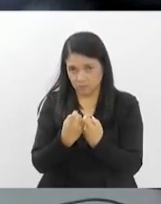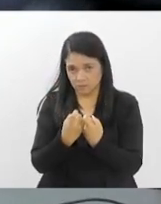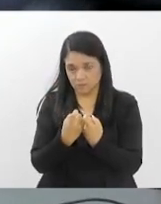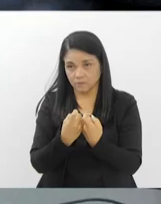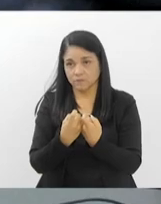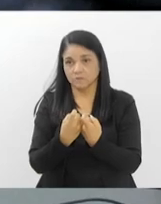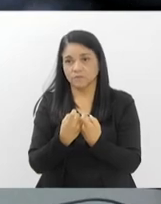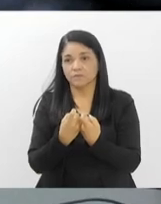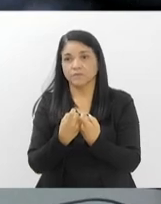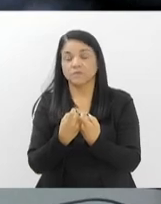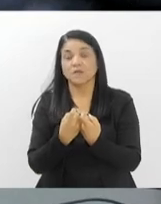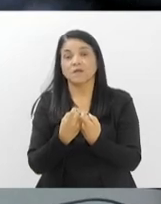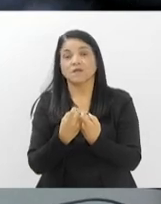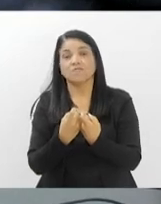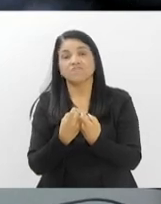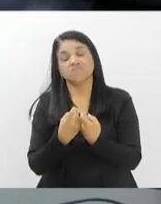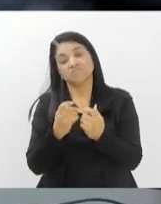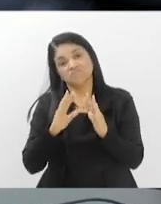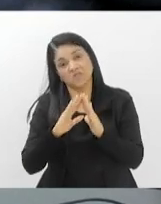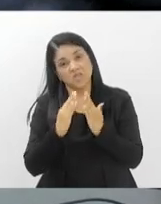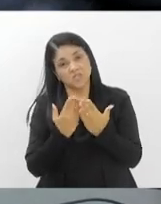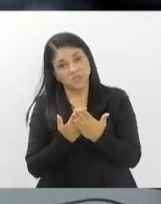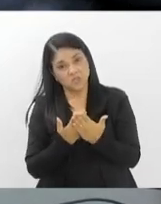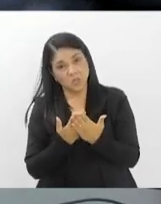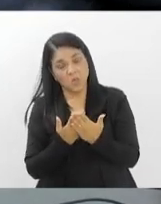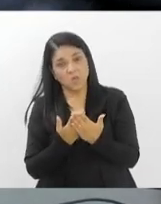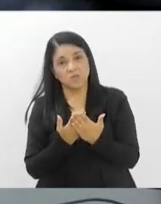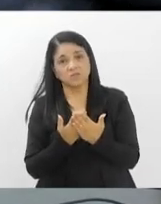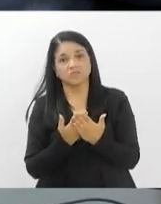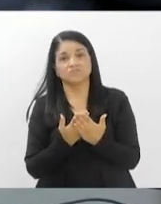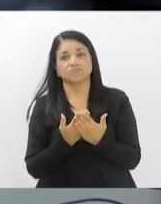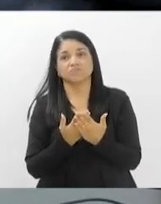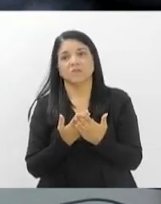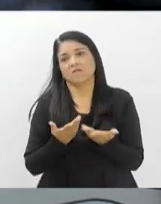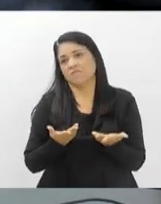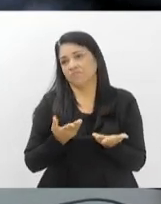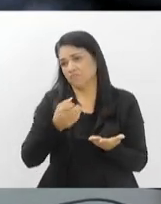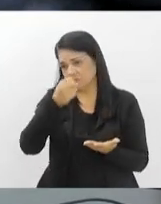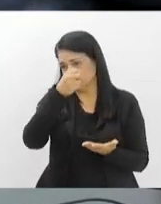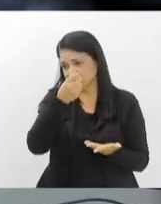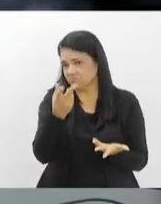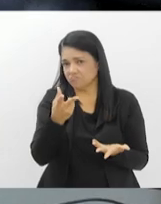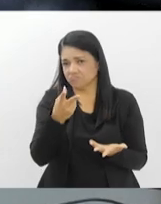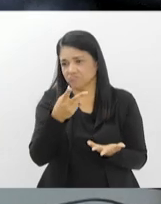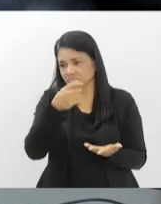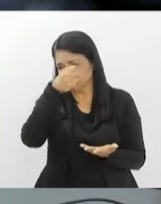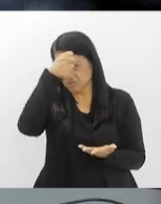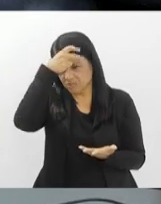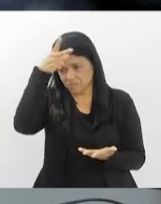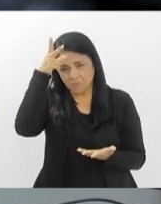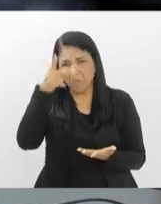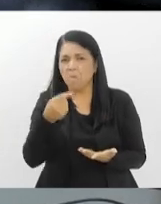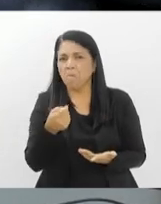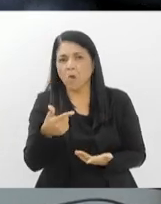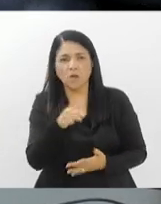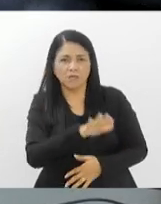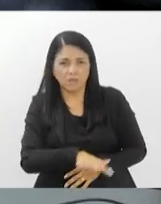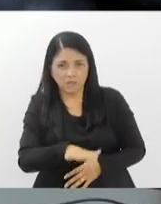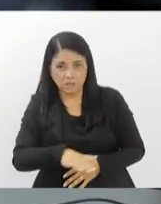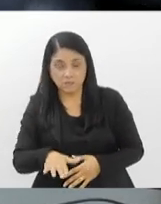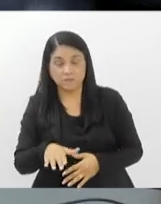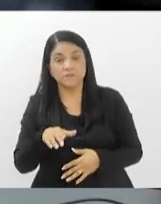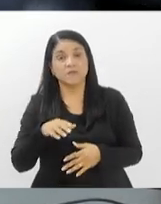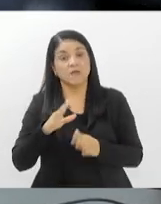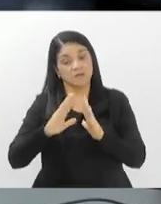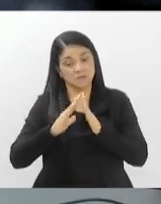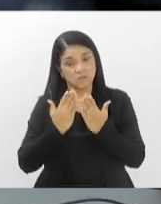Como nas nossas escolas praticamente não tem crianças, mas onde tem criança está fazendo com crianças. Por exemplo, nos colégios de aplicação estão sendo